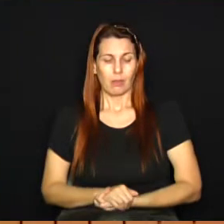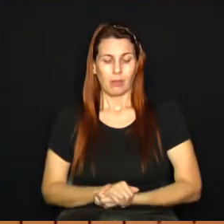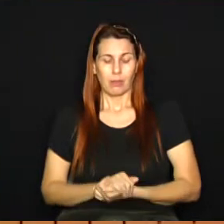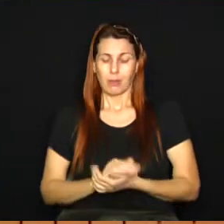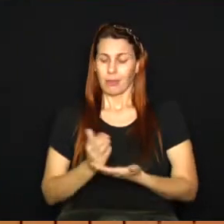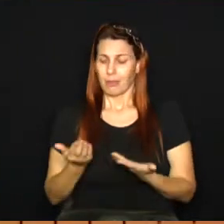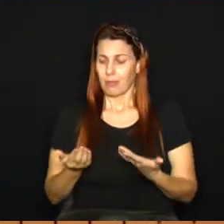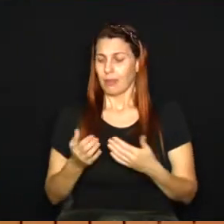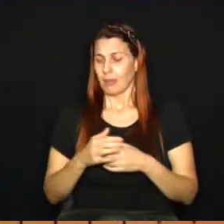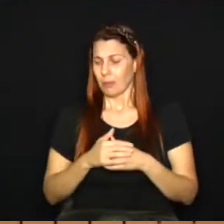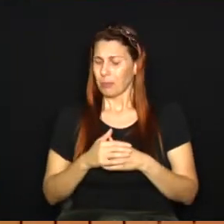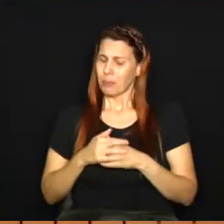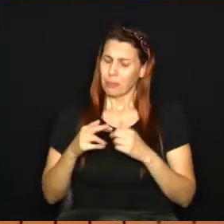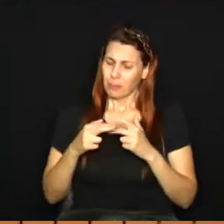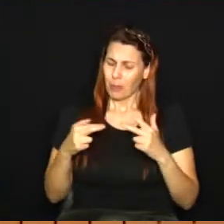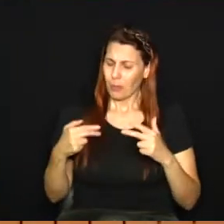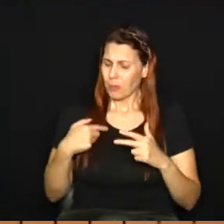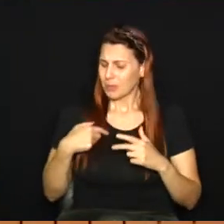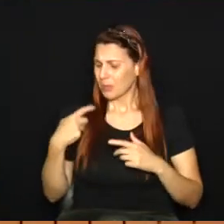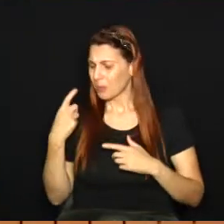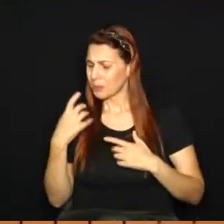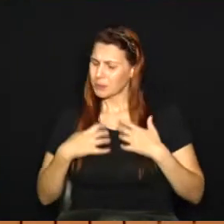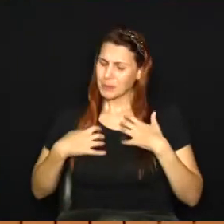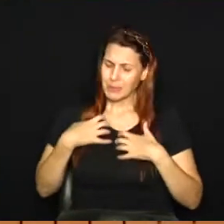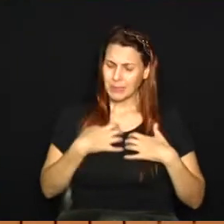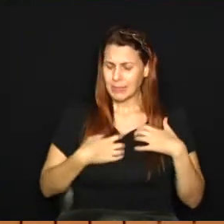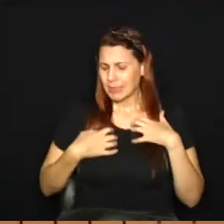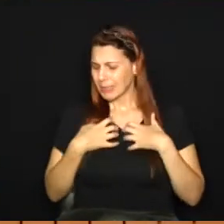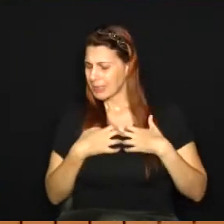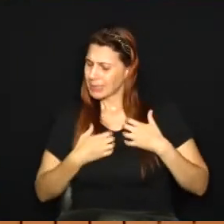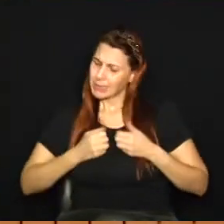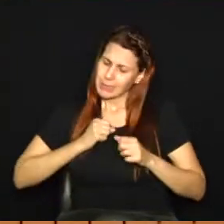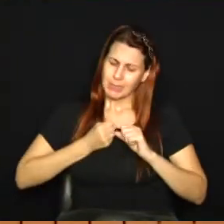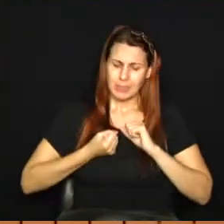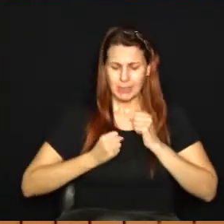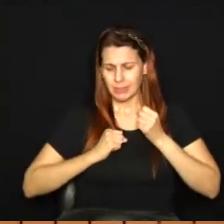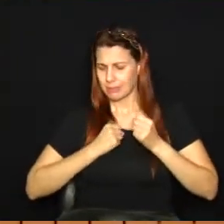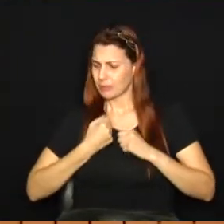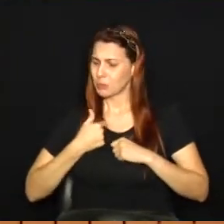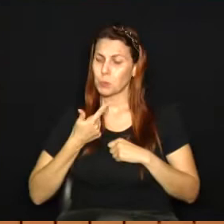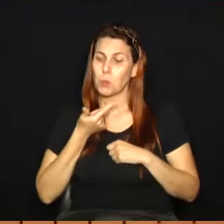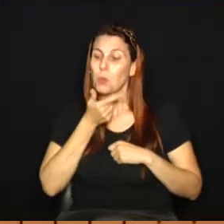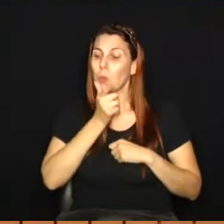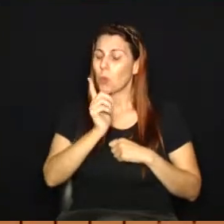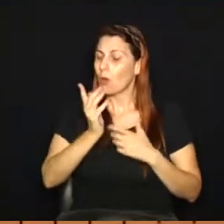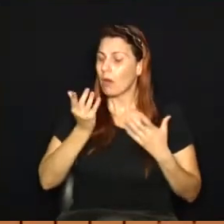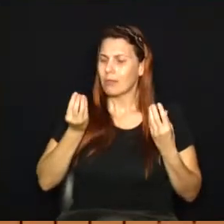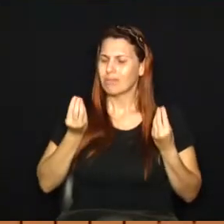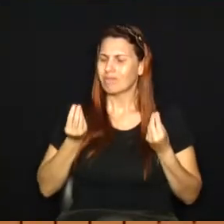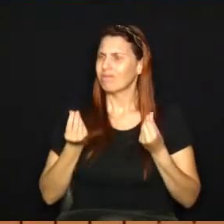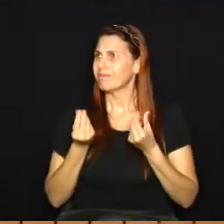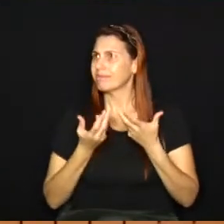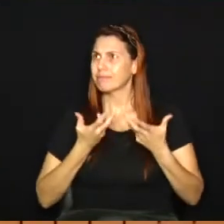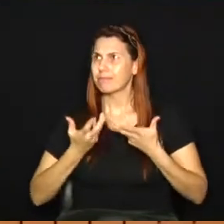tem uma coisa que não me deixa inquieto, eu não consigo